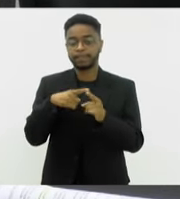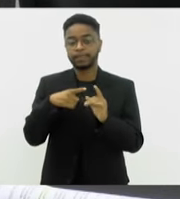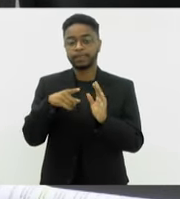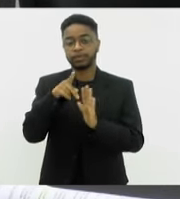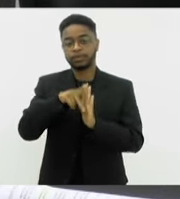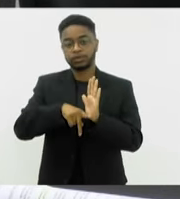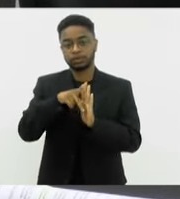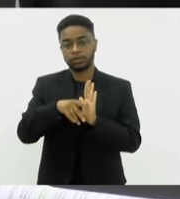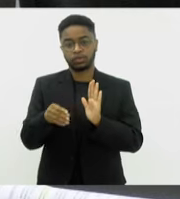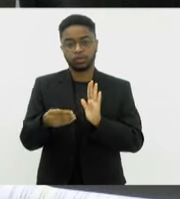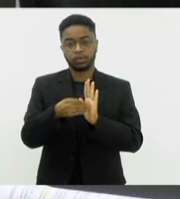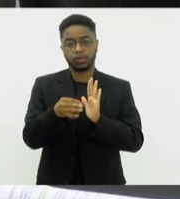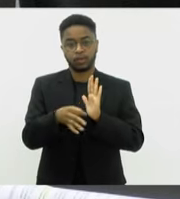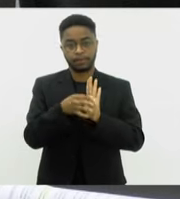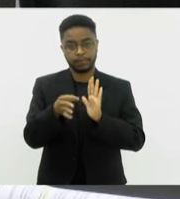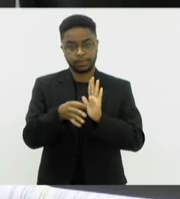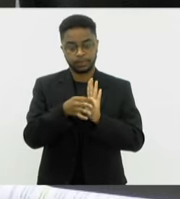parecer